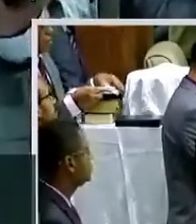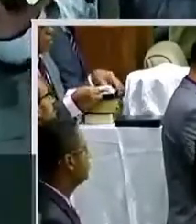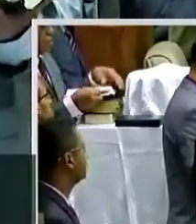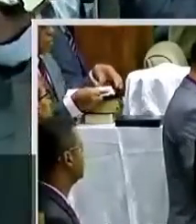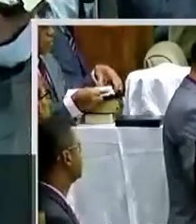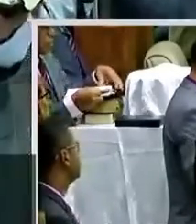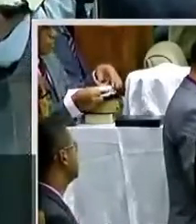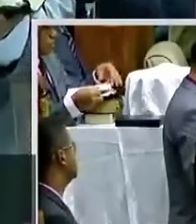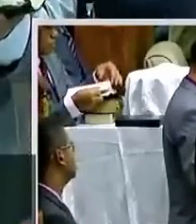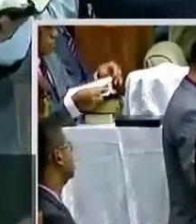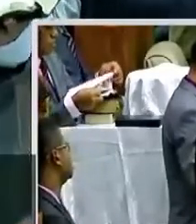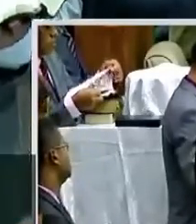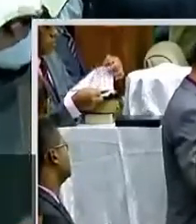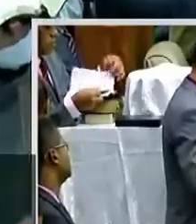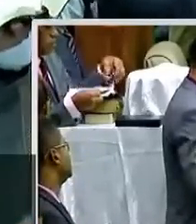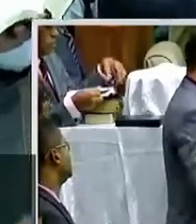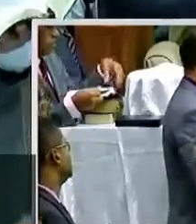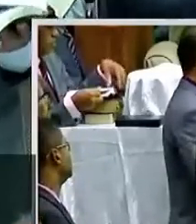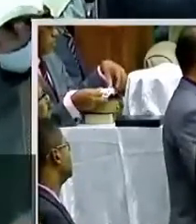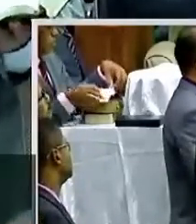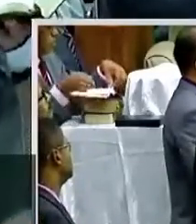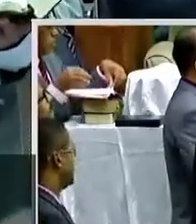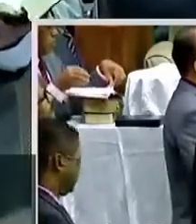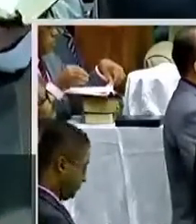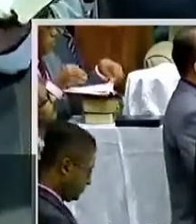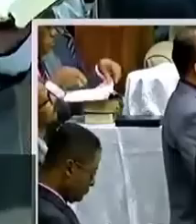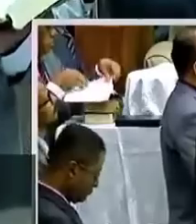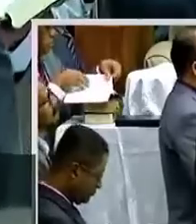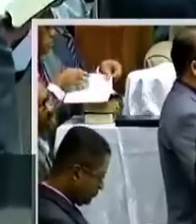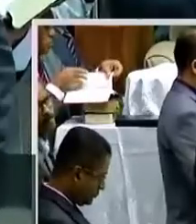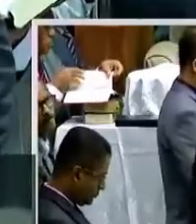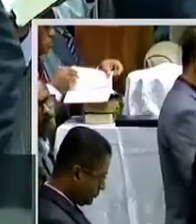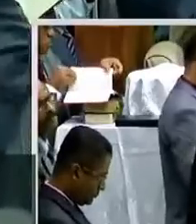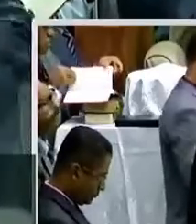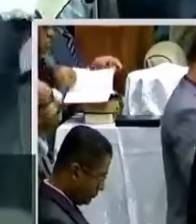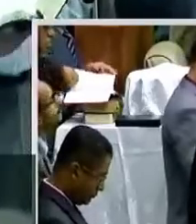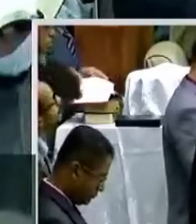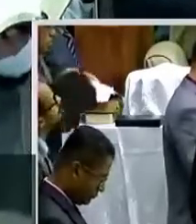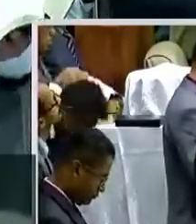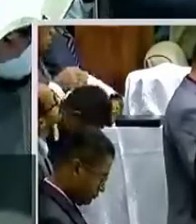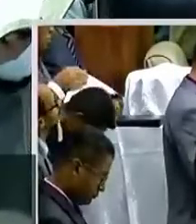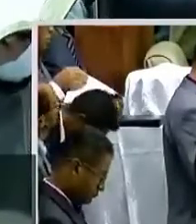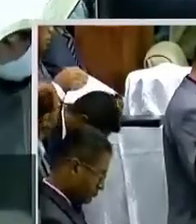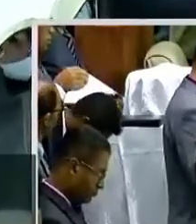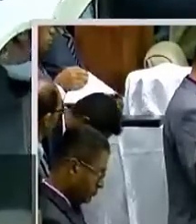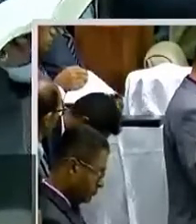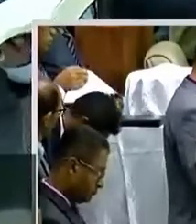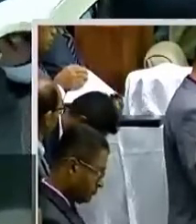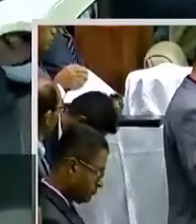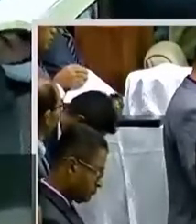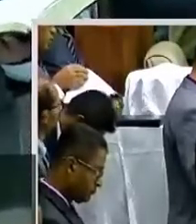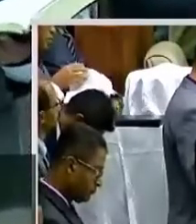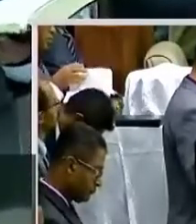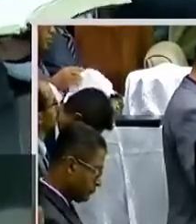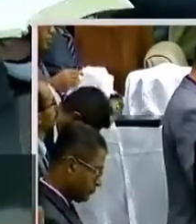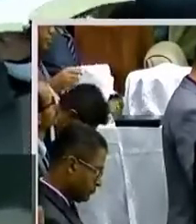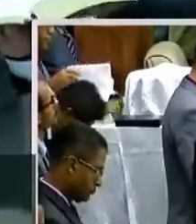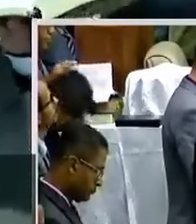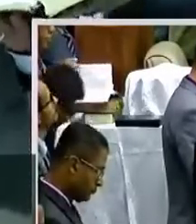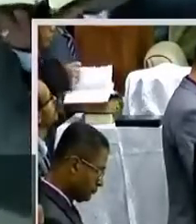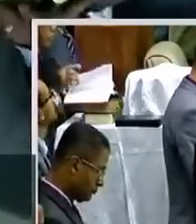eu quero ler. Lucas 1, versículos 31, 32. É